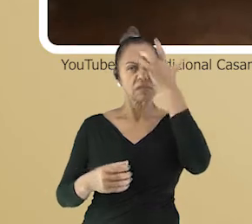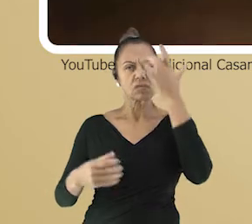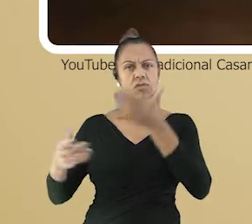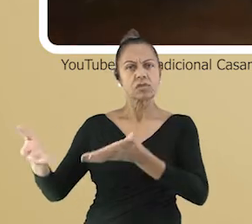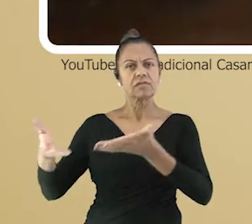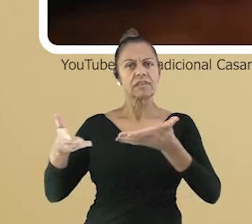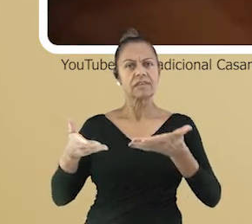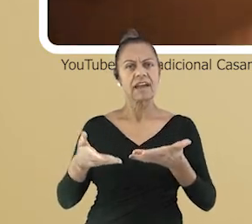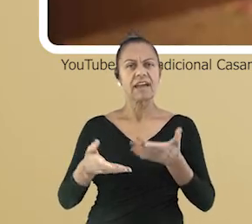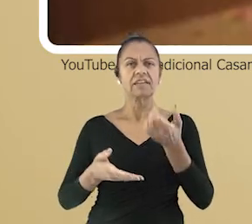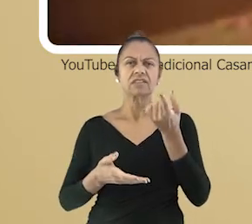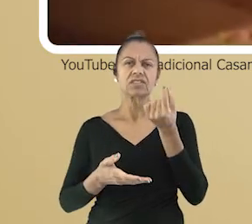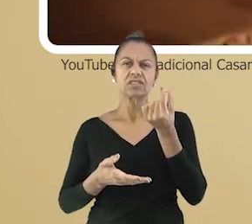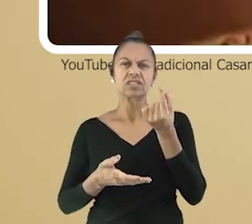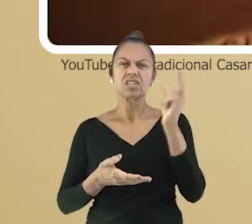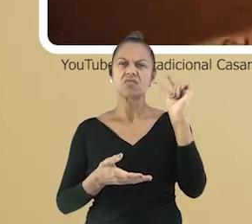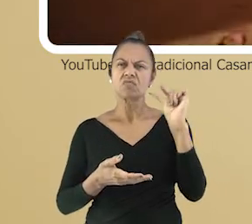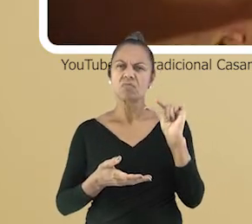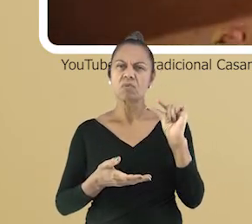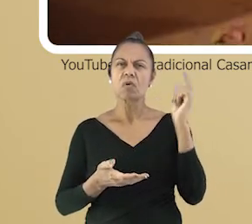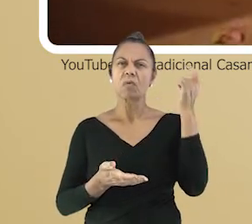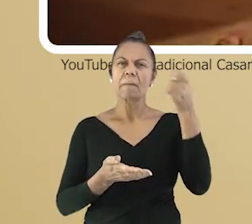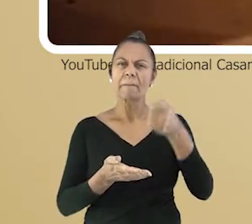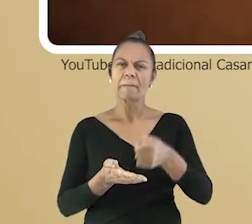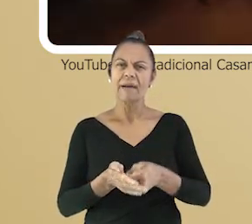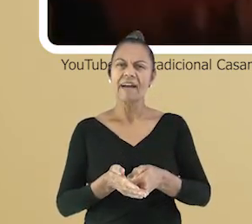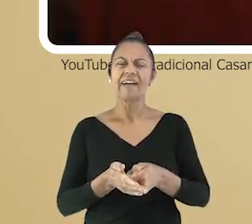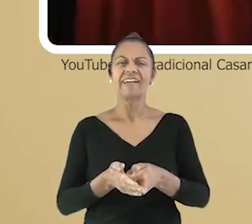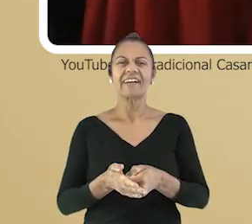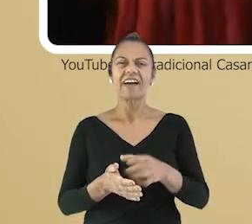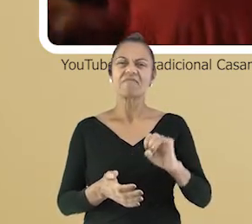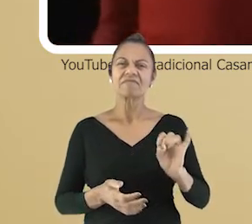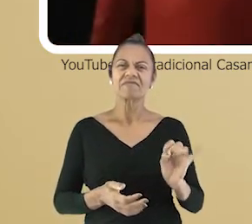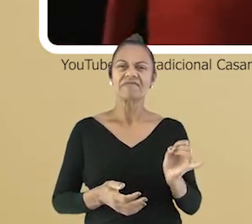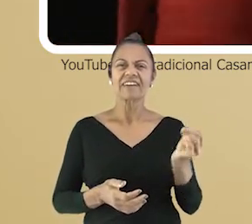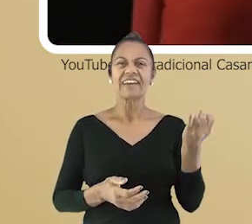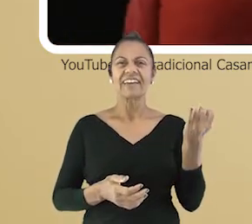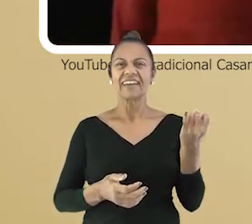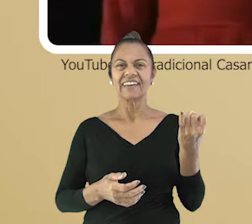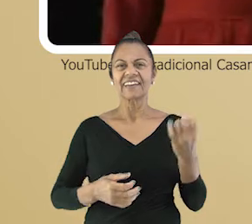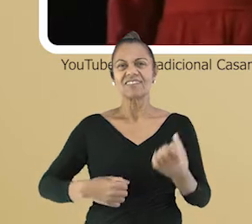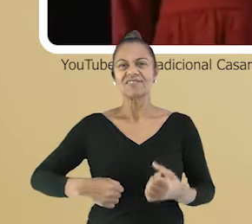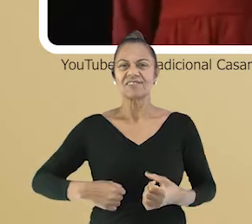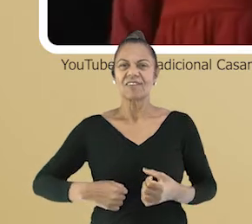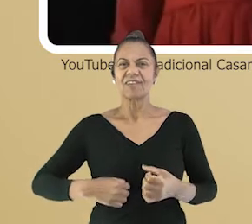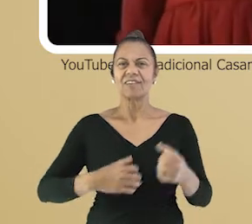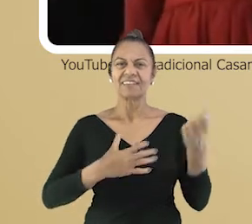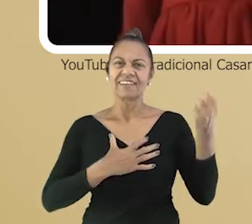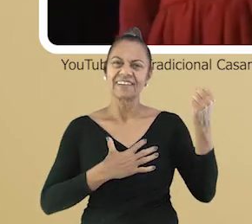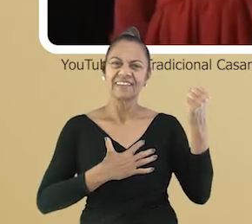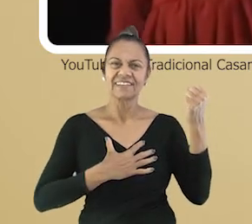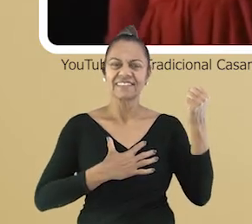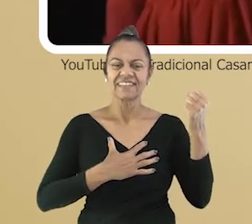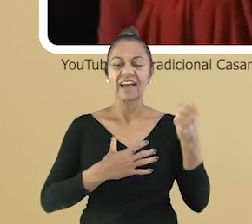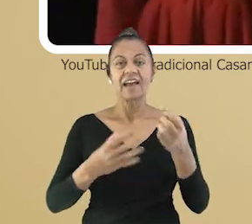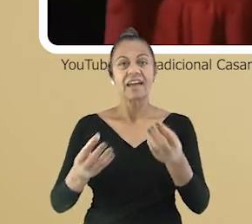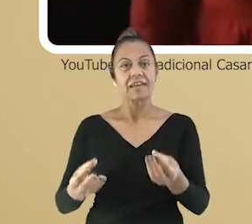Depois do jantar, se inicia um grande baile com a famosa Dança dos Noivos.